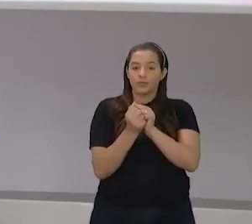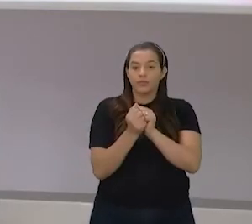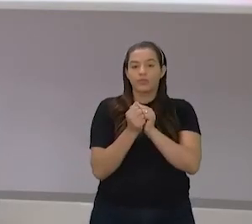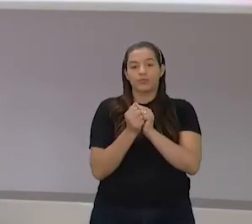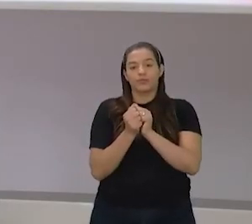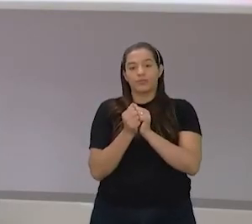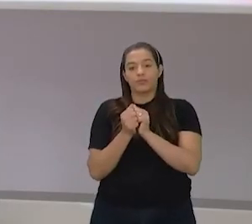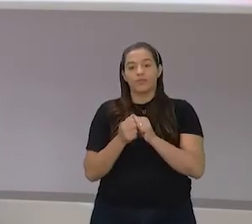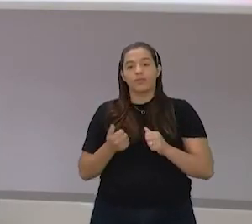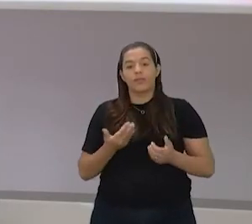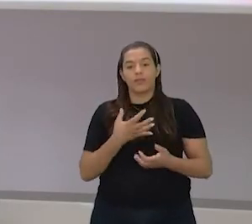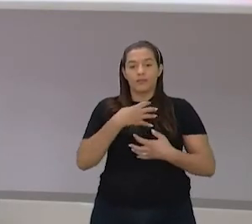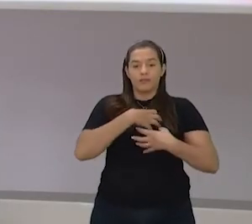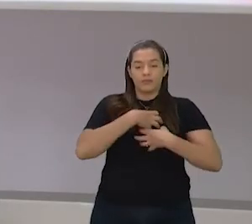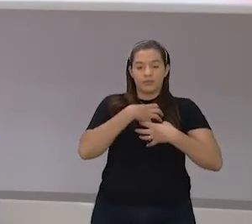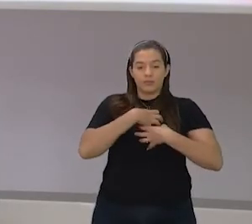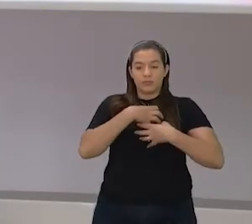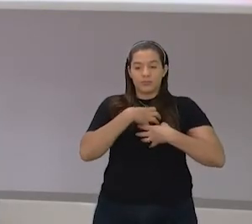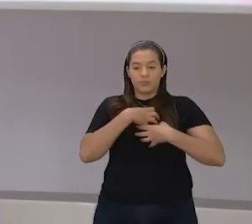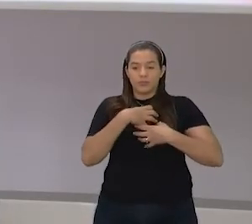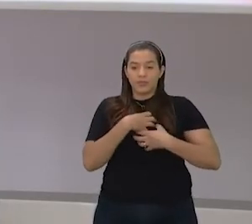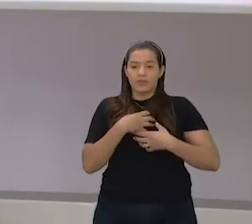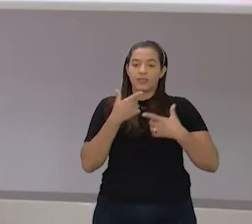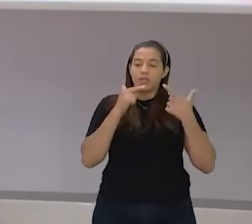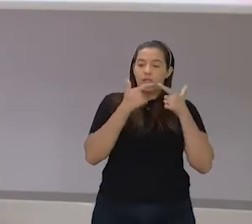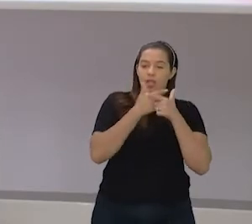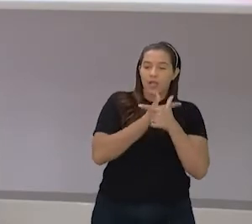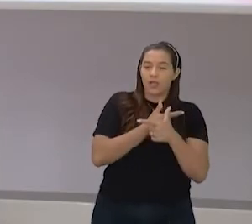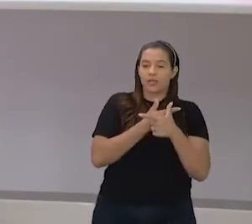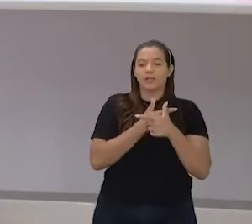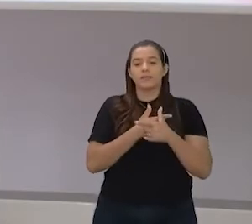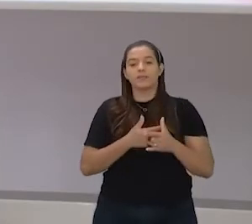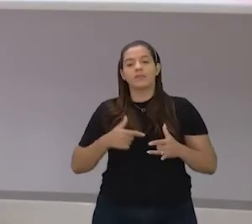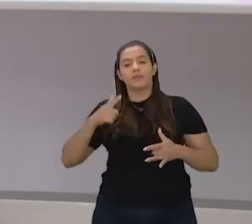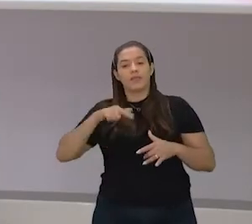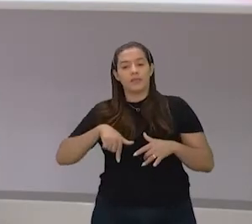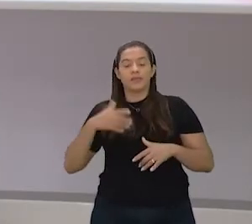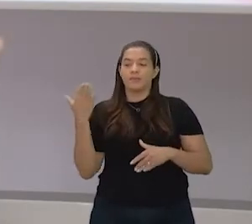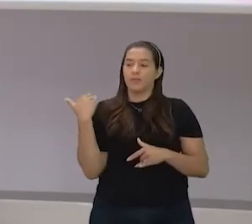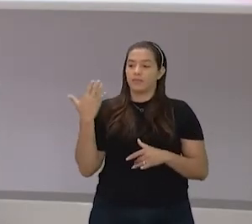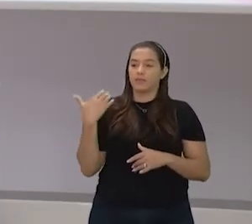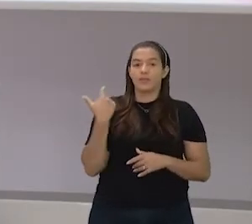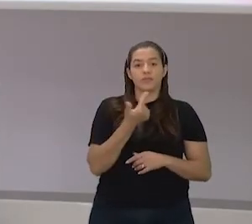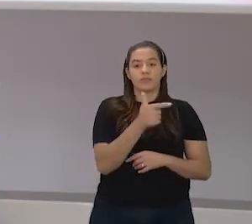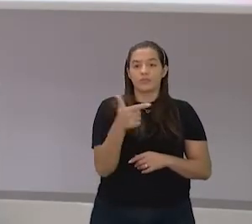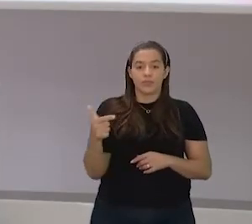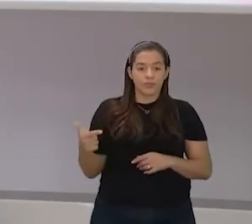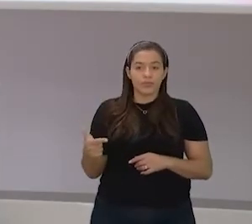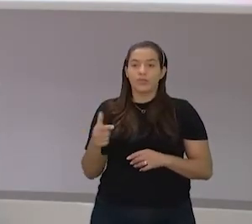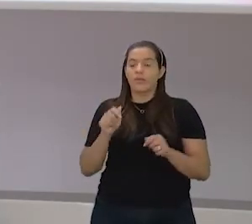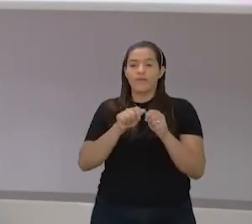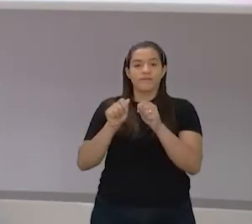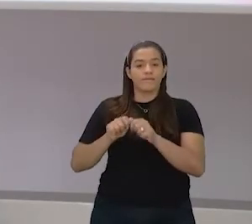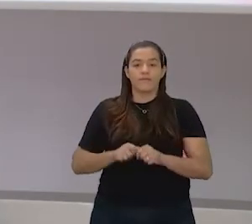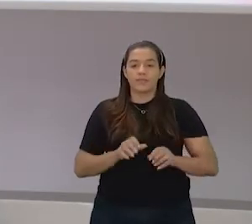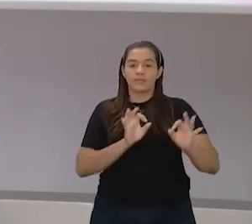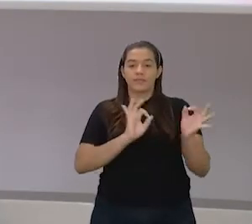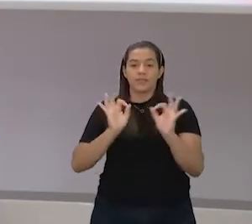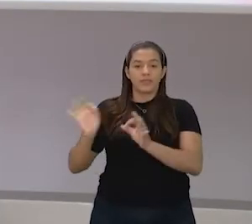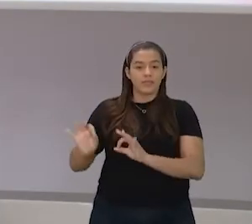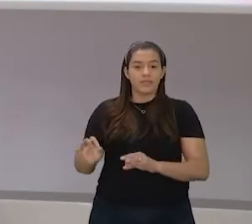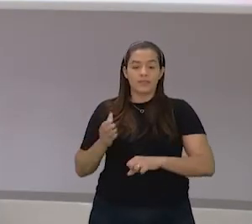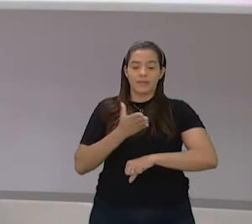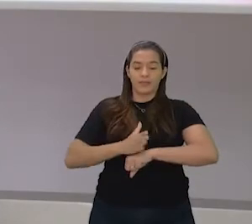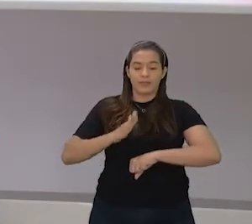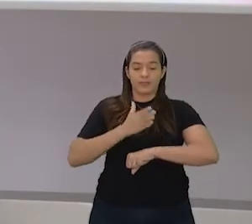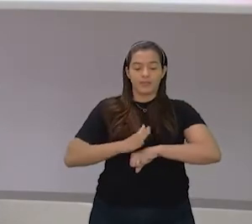professores, sensações e risadas que há muito tempo eles não tinham, não faziam em relação a uma